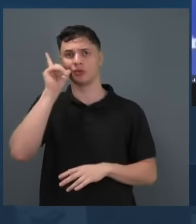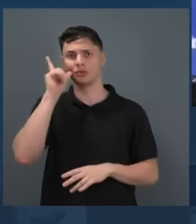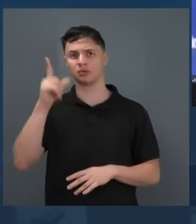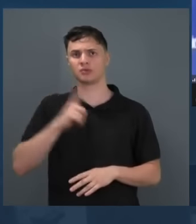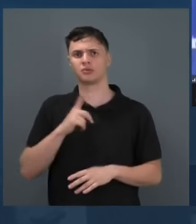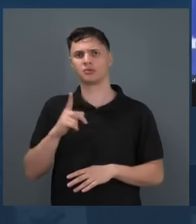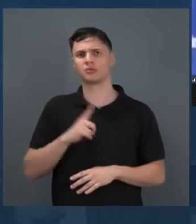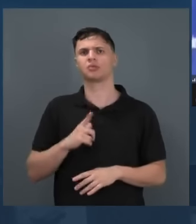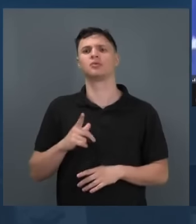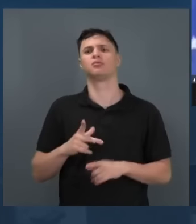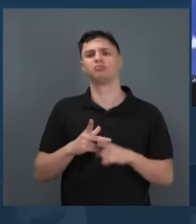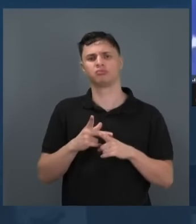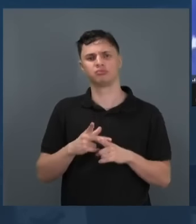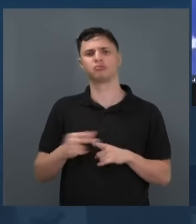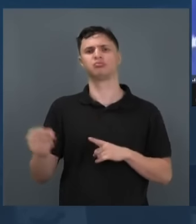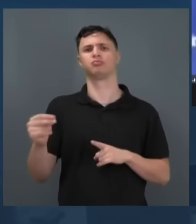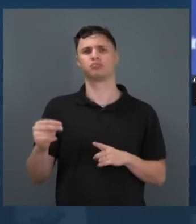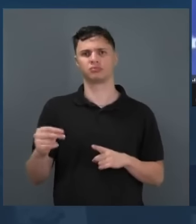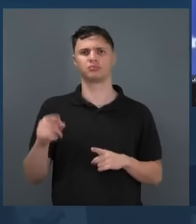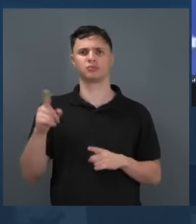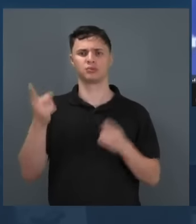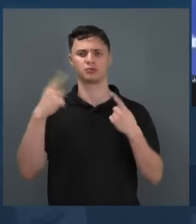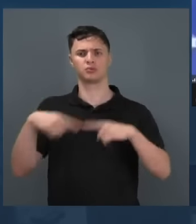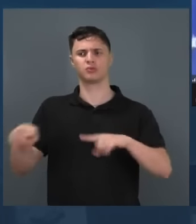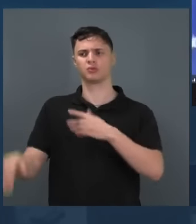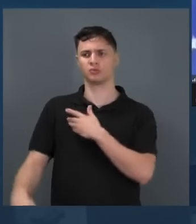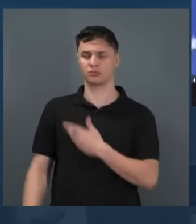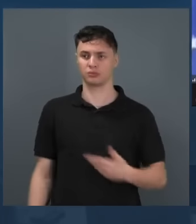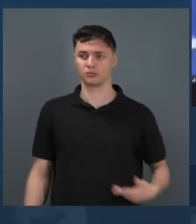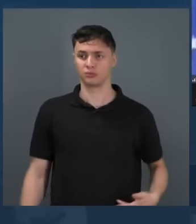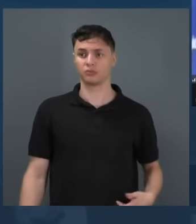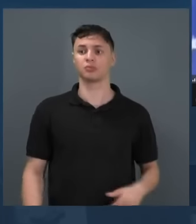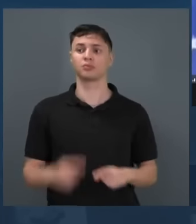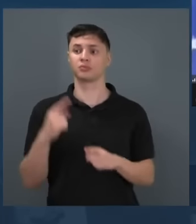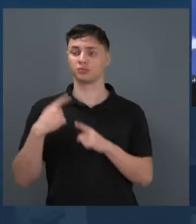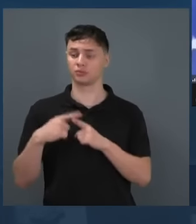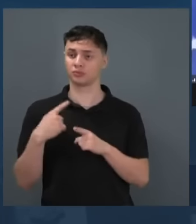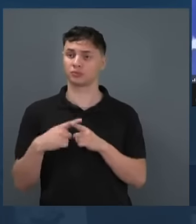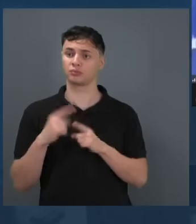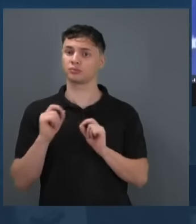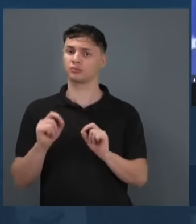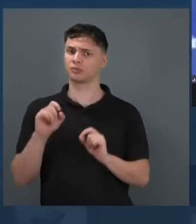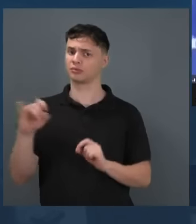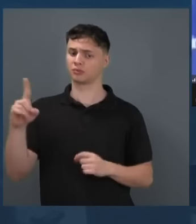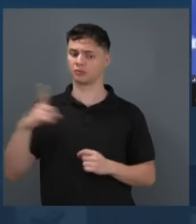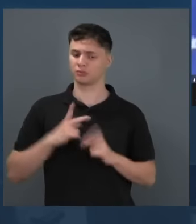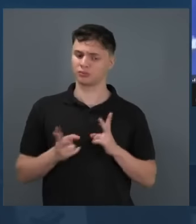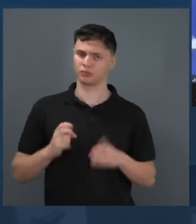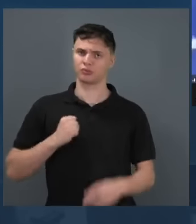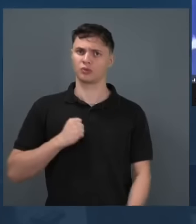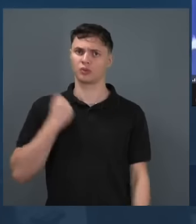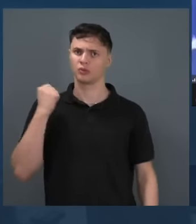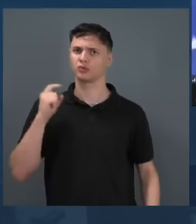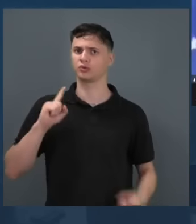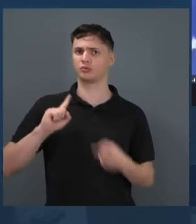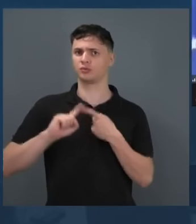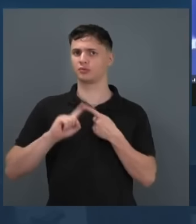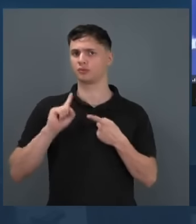derrota flagrosa desse governo, que se continuar plantando o ódio, a